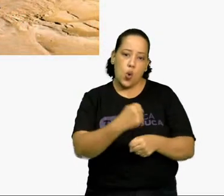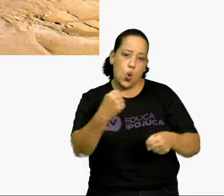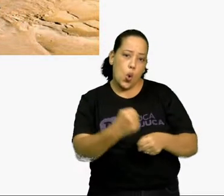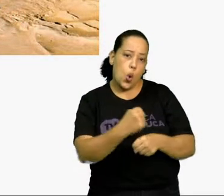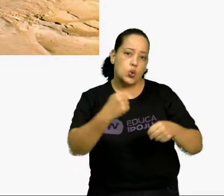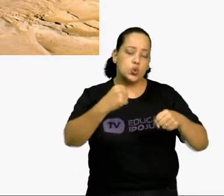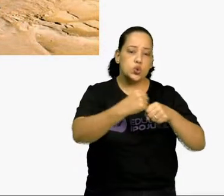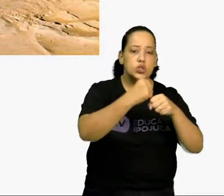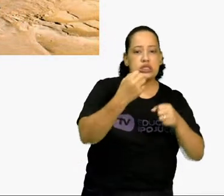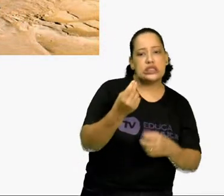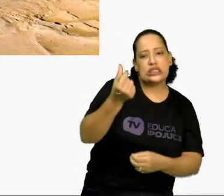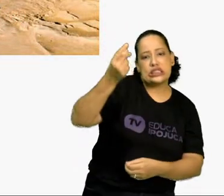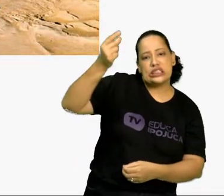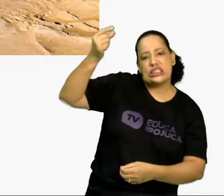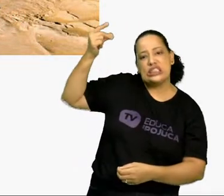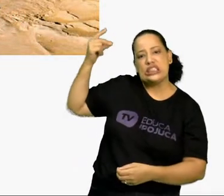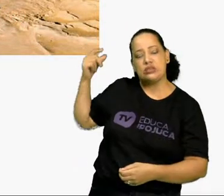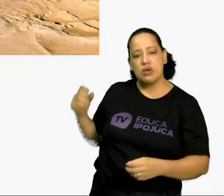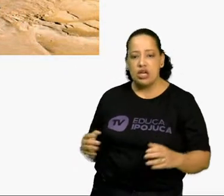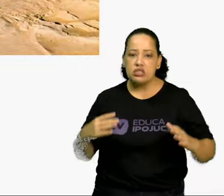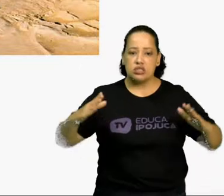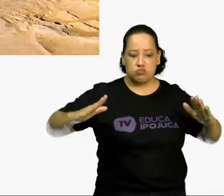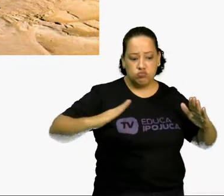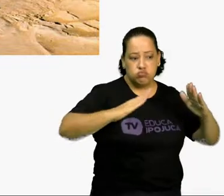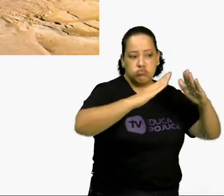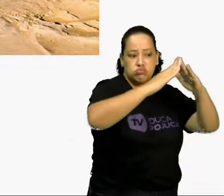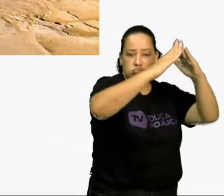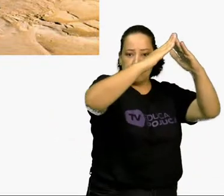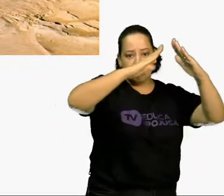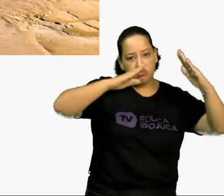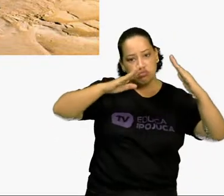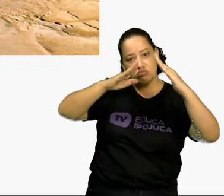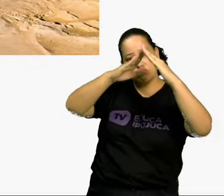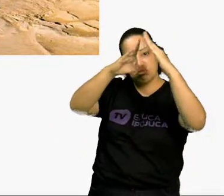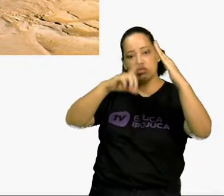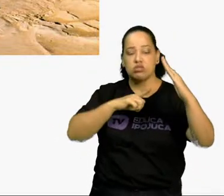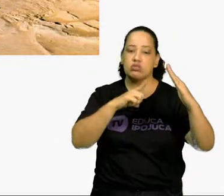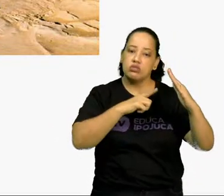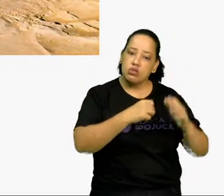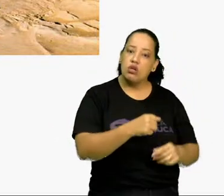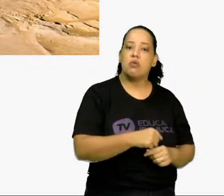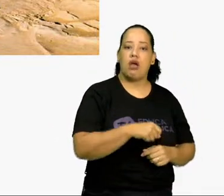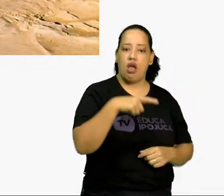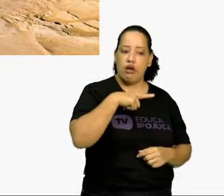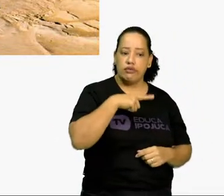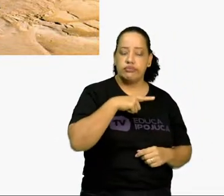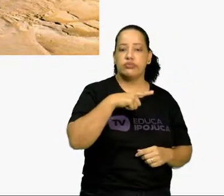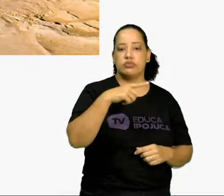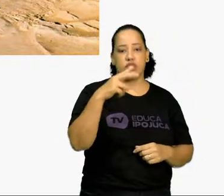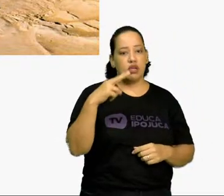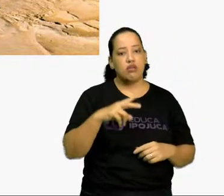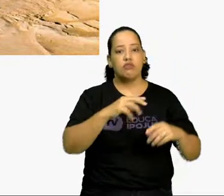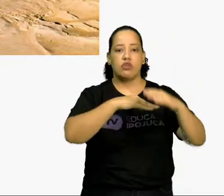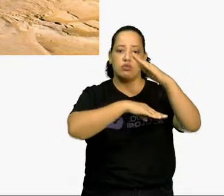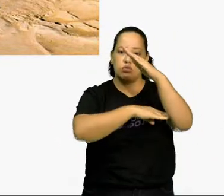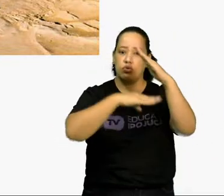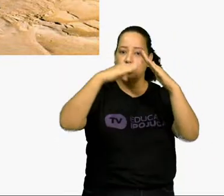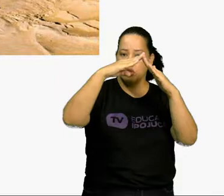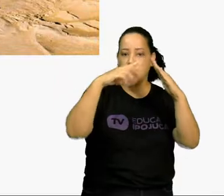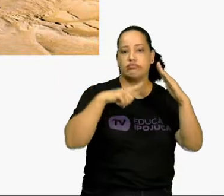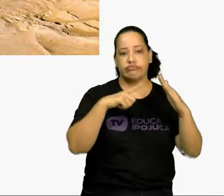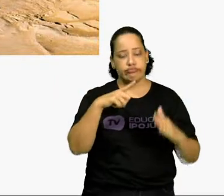nas pirâmides Desde a antiguidade hoje nós fomos dos Sonhos hoje a ferida do Triângulo sempre é bem